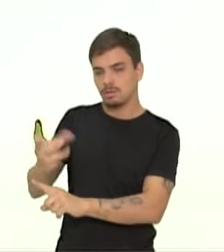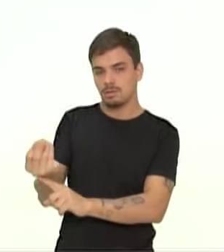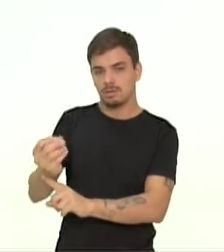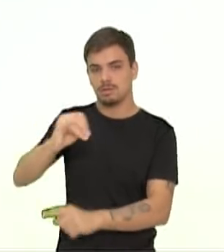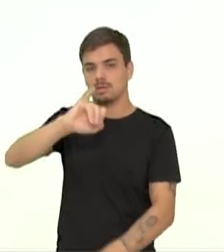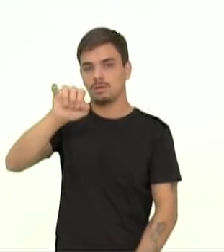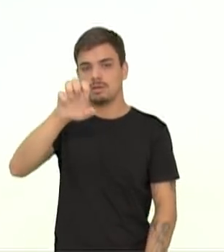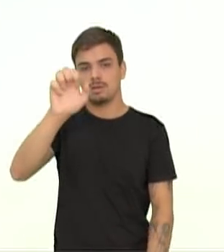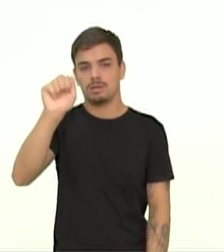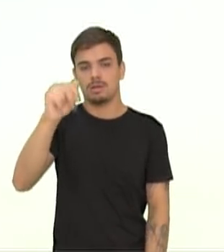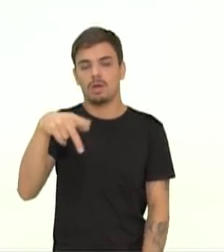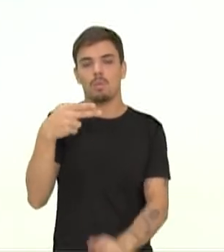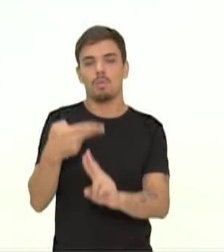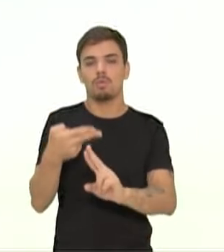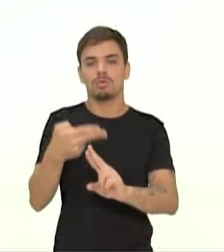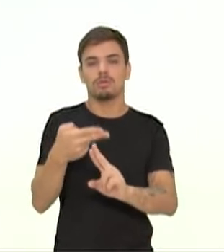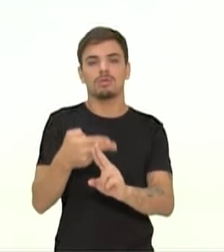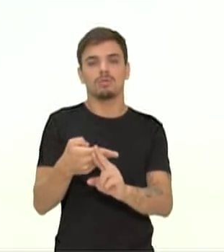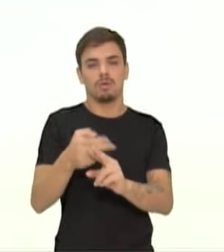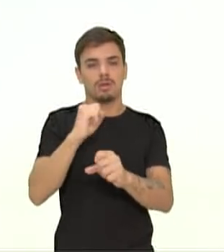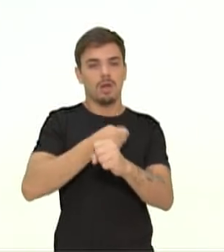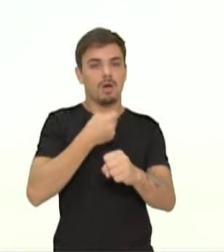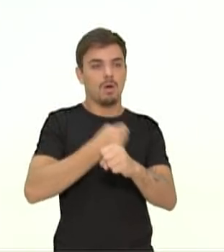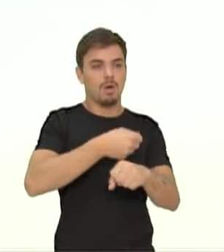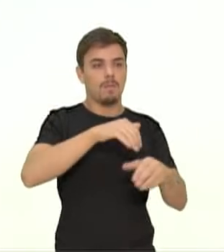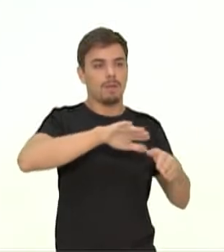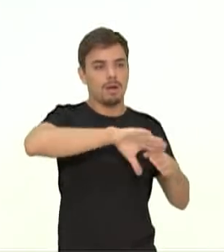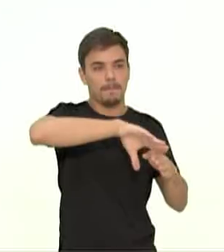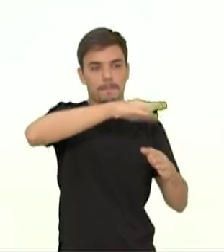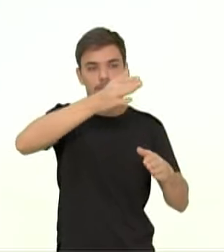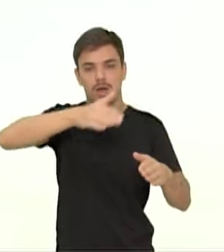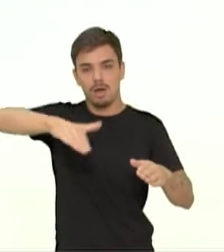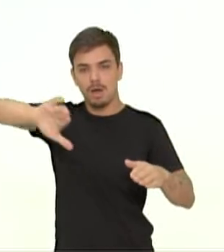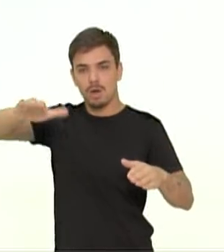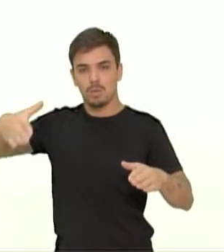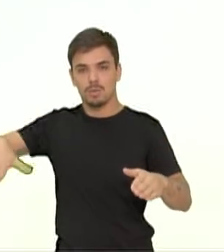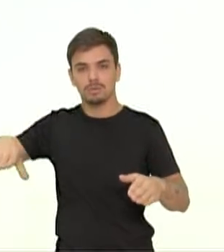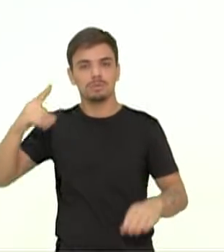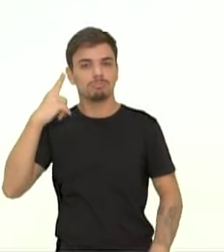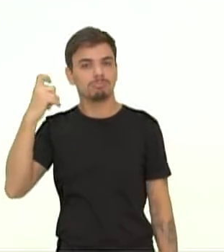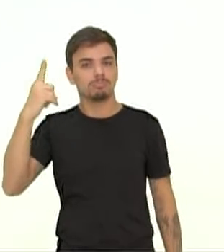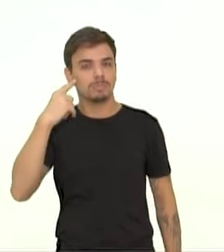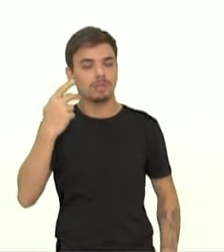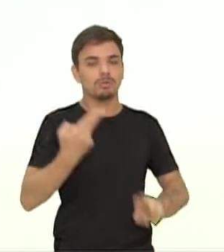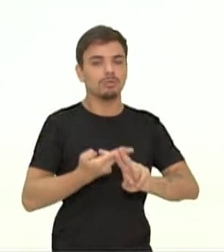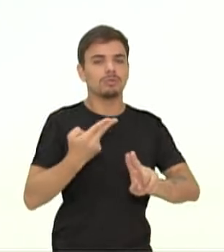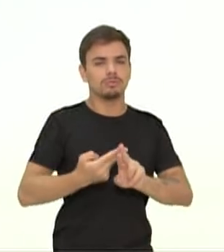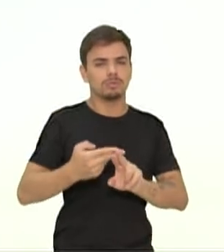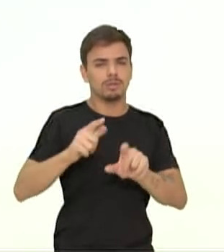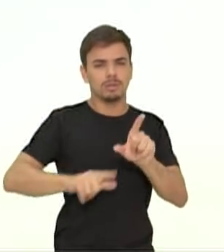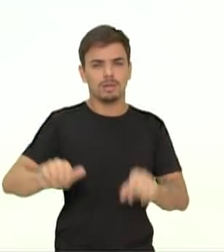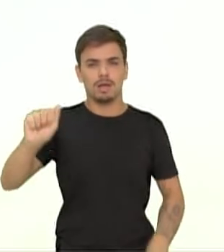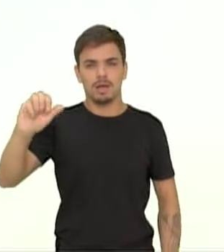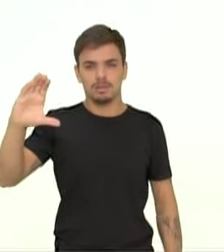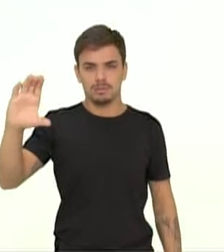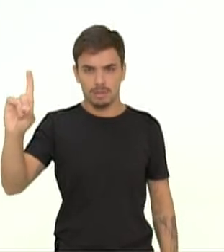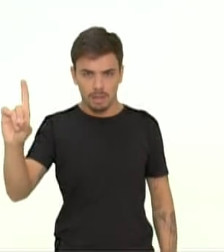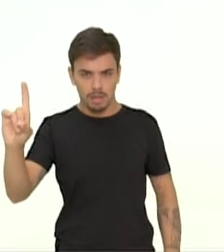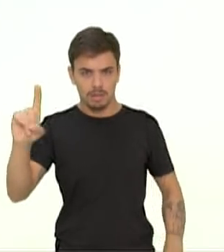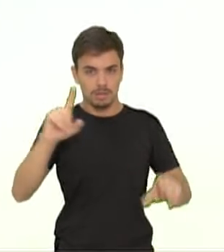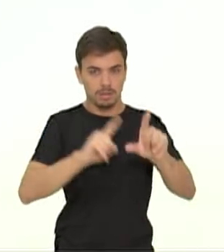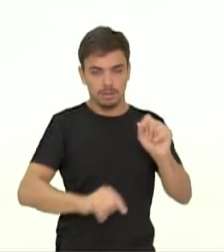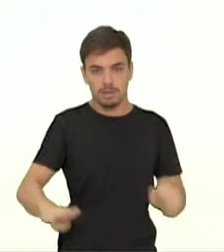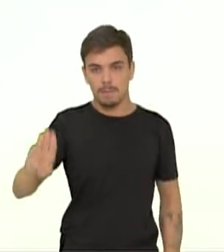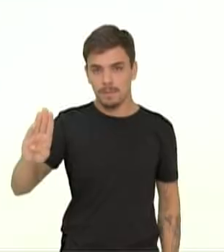em sua obra Onda Sonora? Tá lembrado que a gente viu, né? Letra A, ele usou CDs? Letra B,